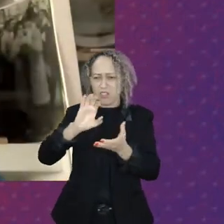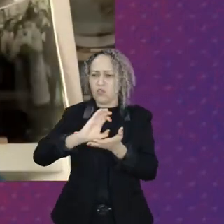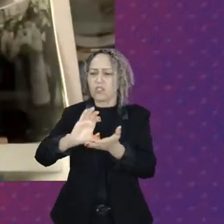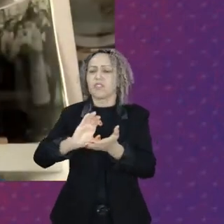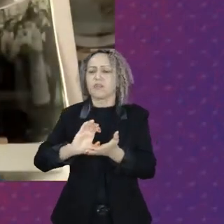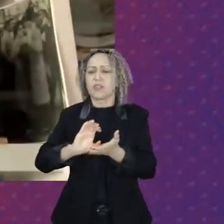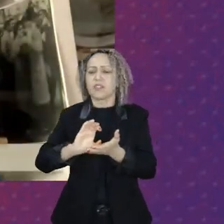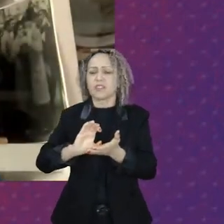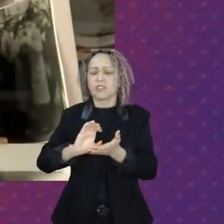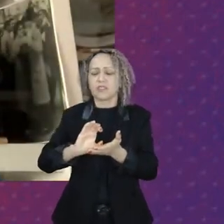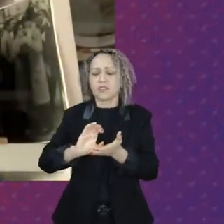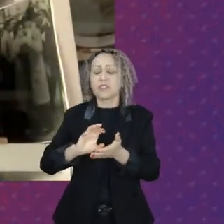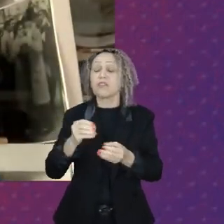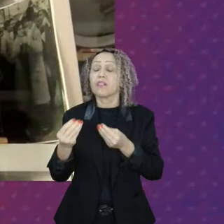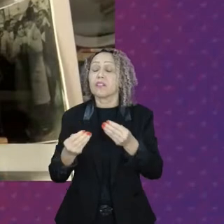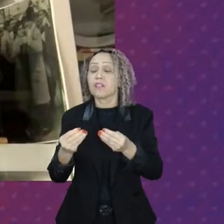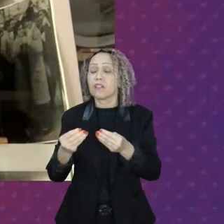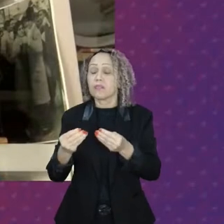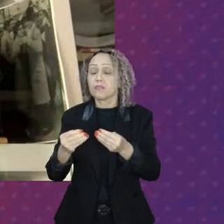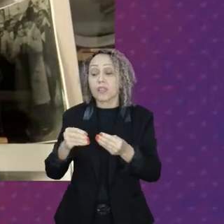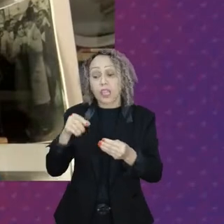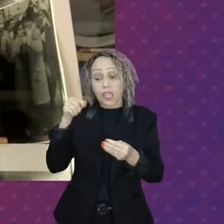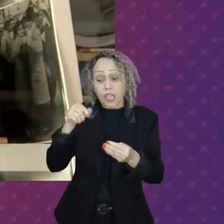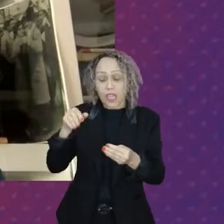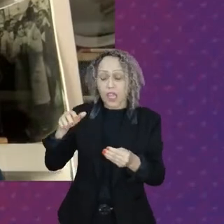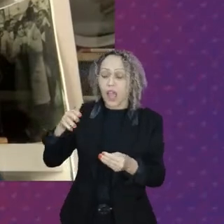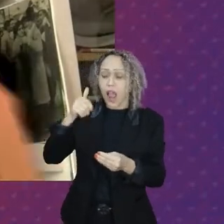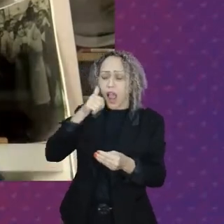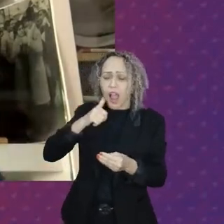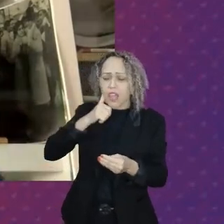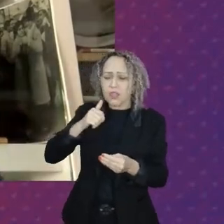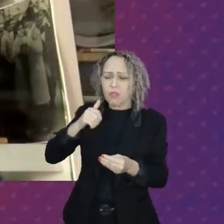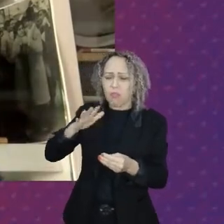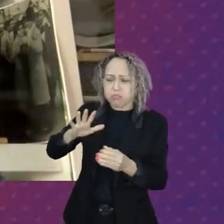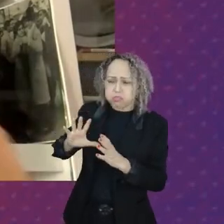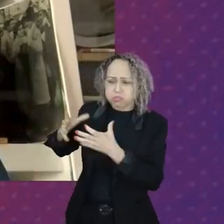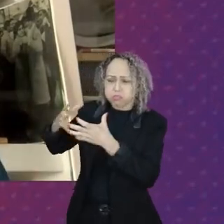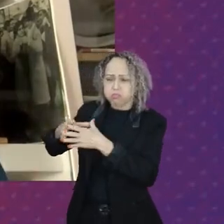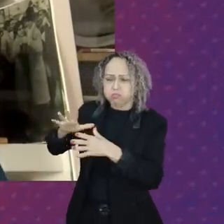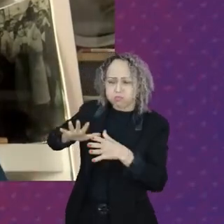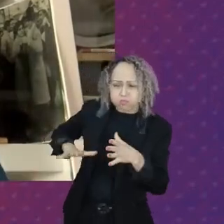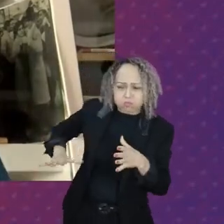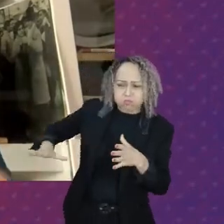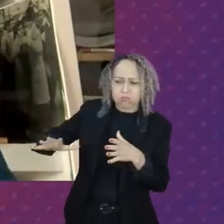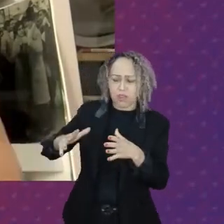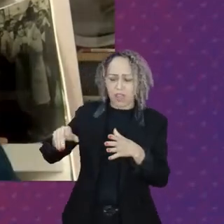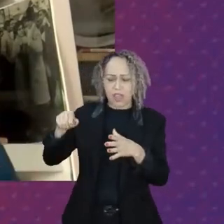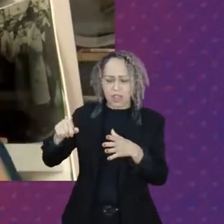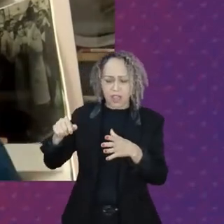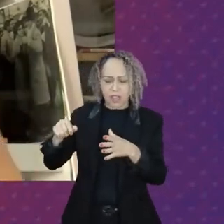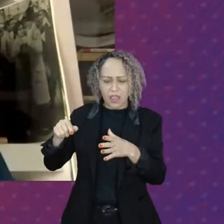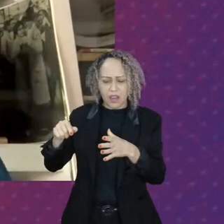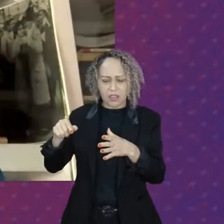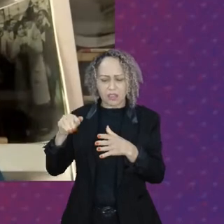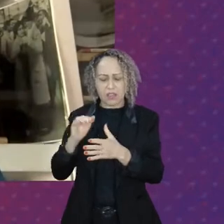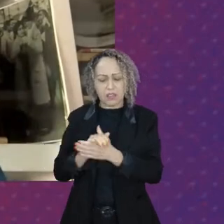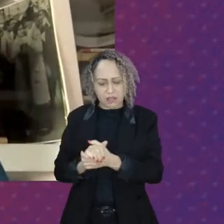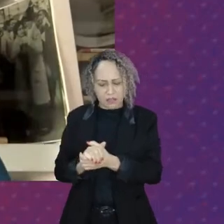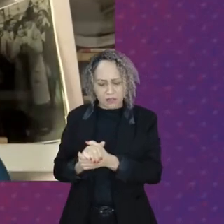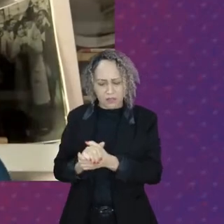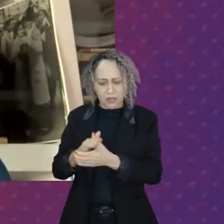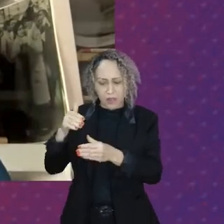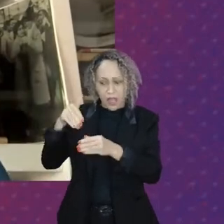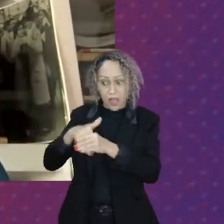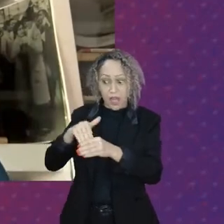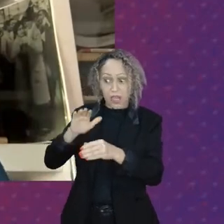acompanhem o mandato, que elas entendam aquilo no que as mulheres votam, as nossas parlamentares votam, que